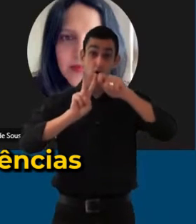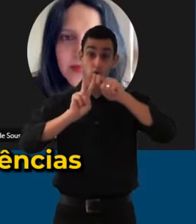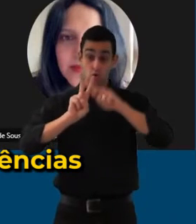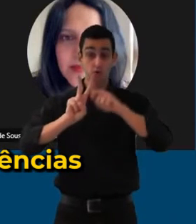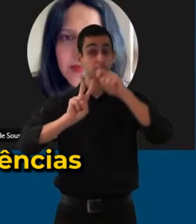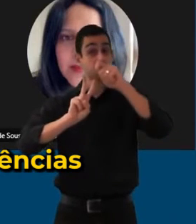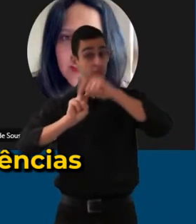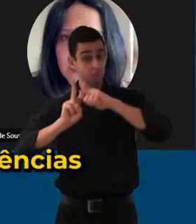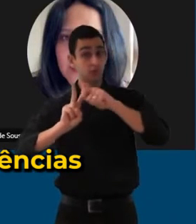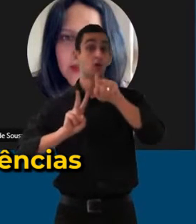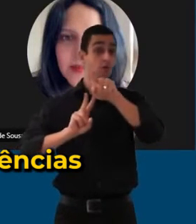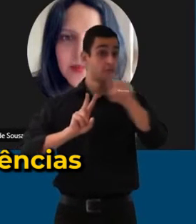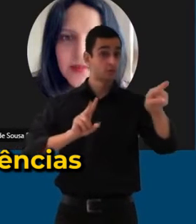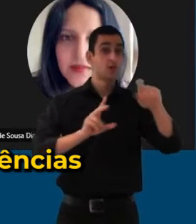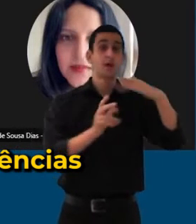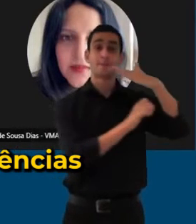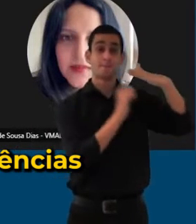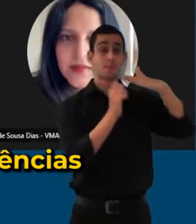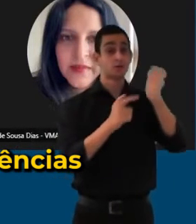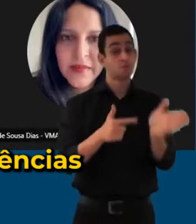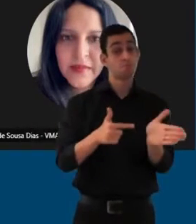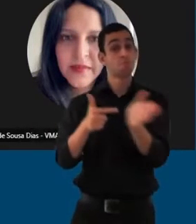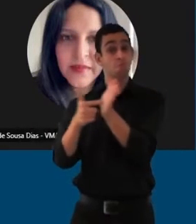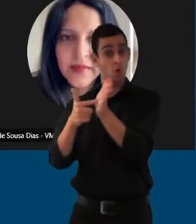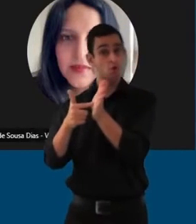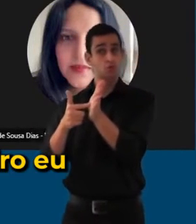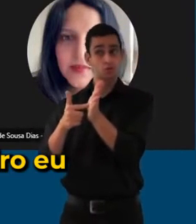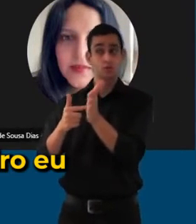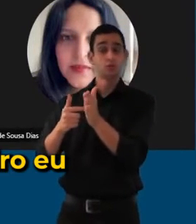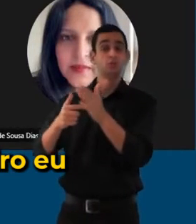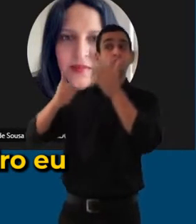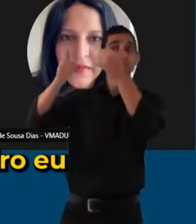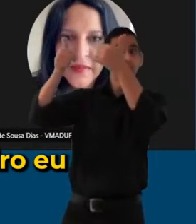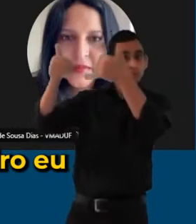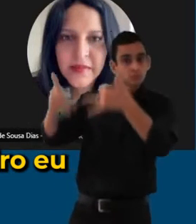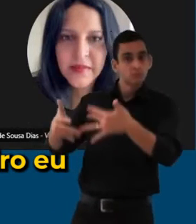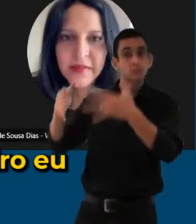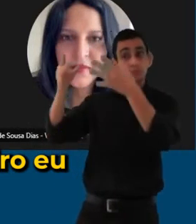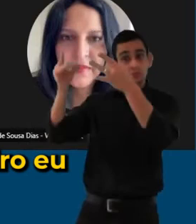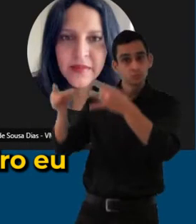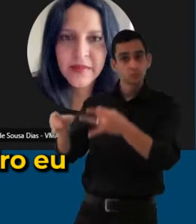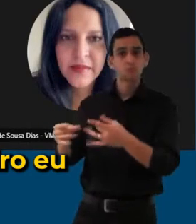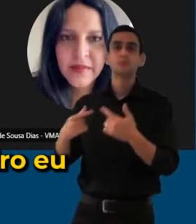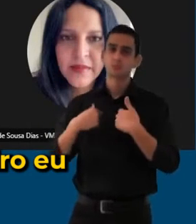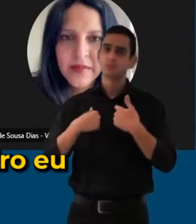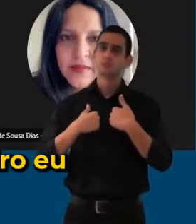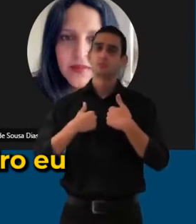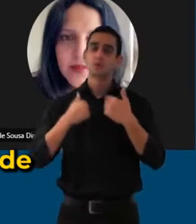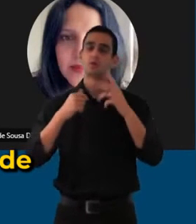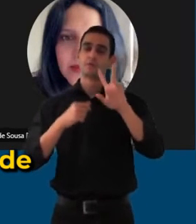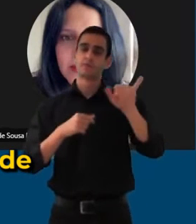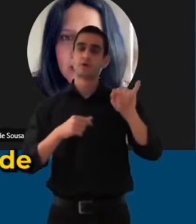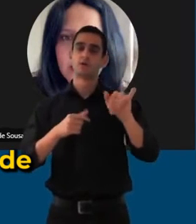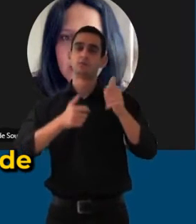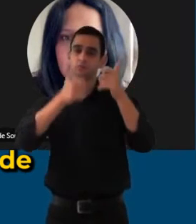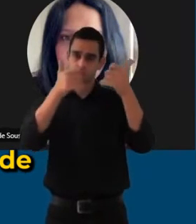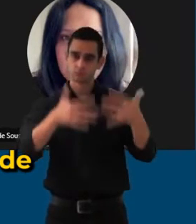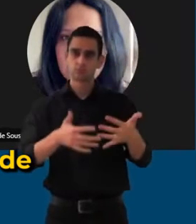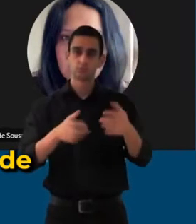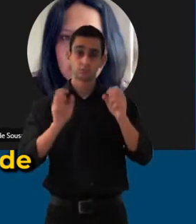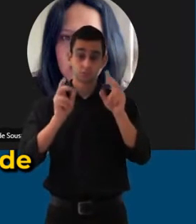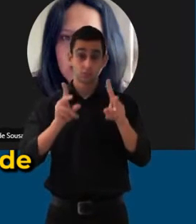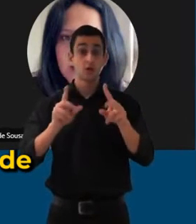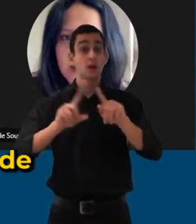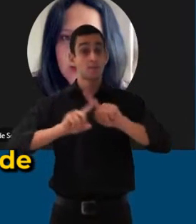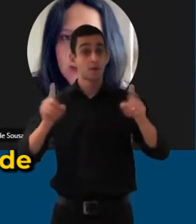do cumprimento dessas exigências. Tá? E a minha sugestão, eu vou deixar os senhores falarem, né? Mas primeiro eu quero ouvir aí o